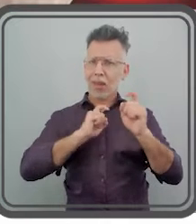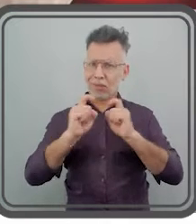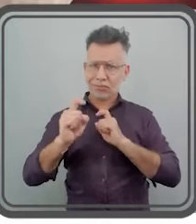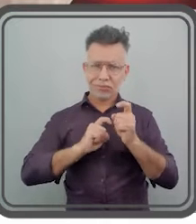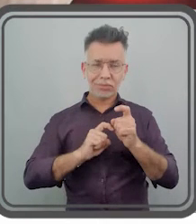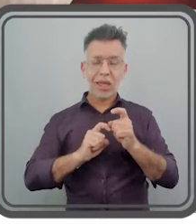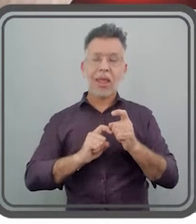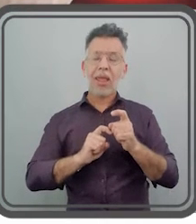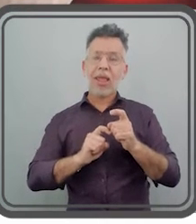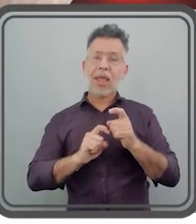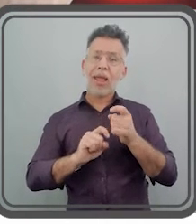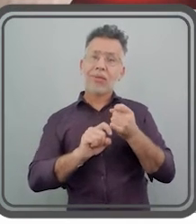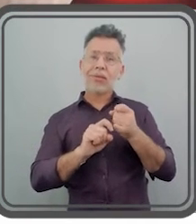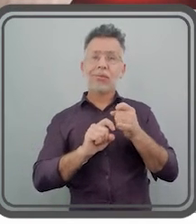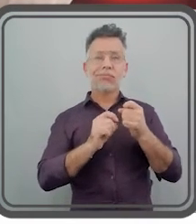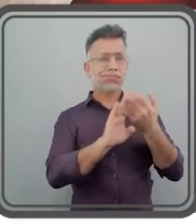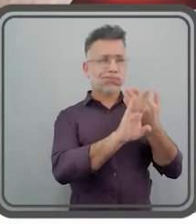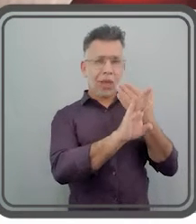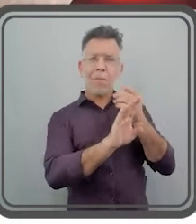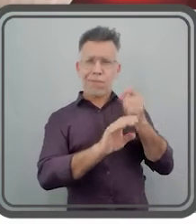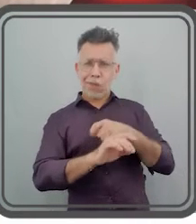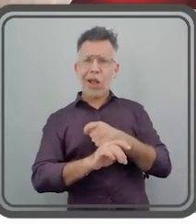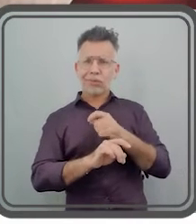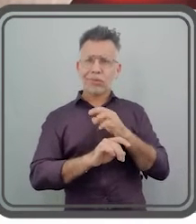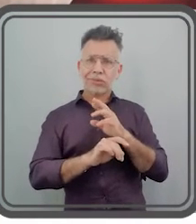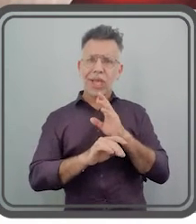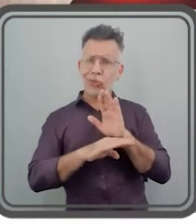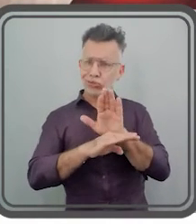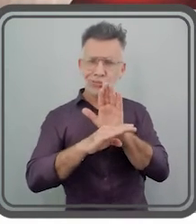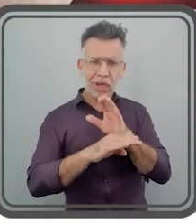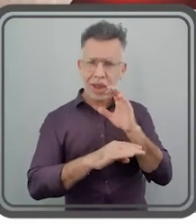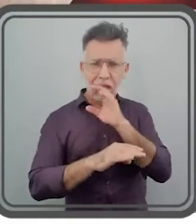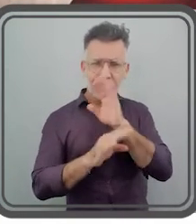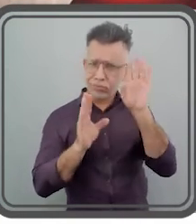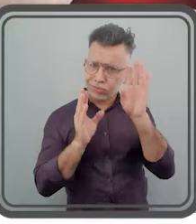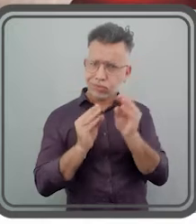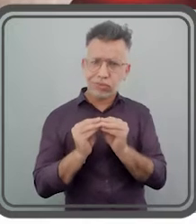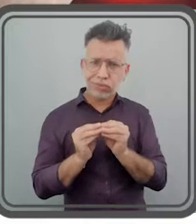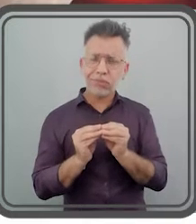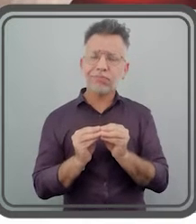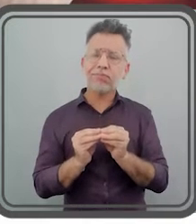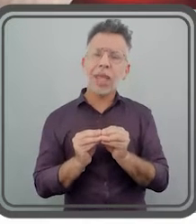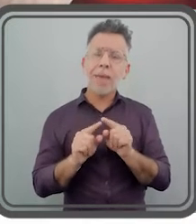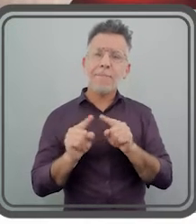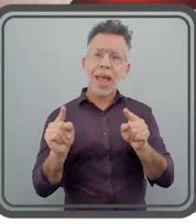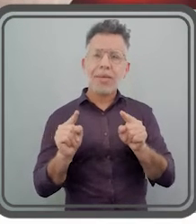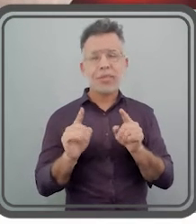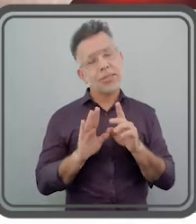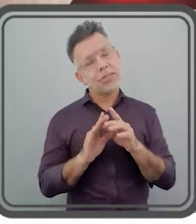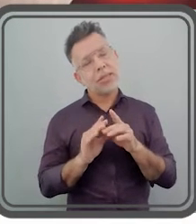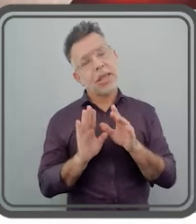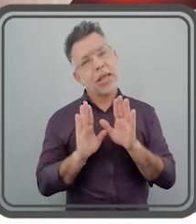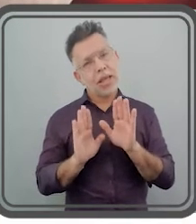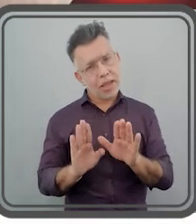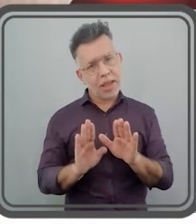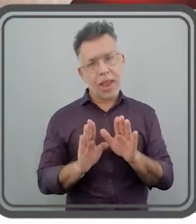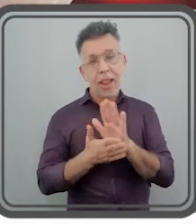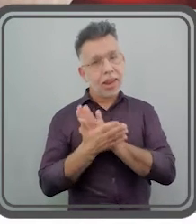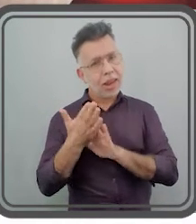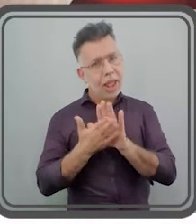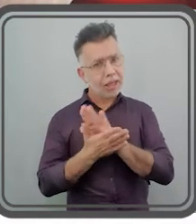muitas vezes a distância pode resolver temas que necessariamente exigiriam uma viagem mais nada nada